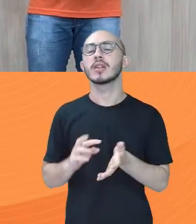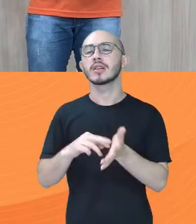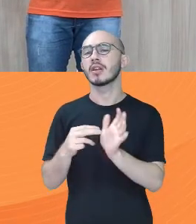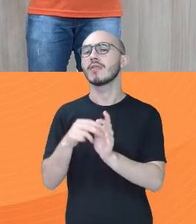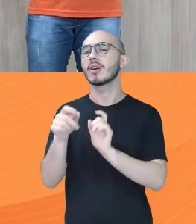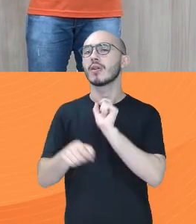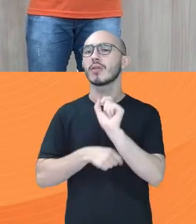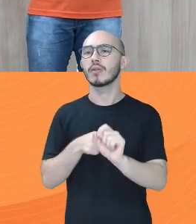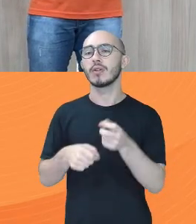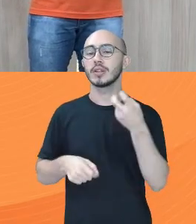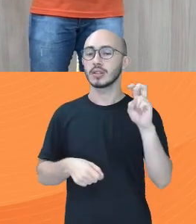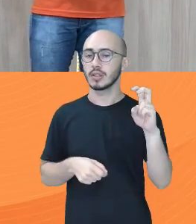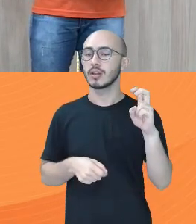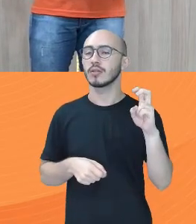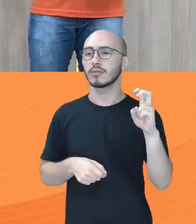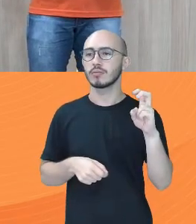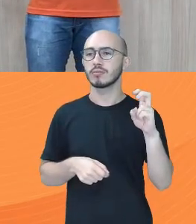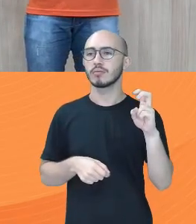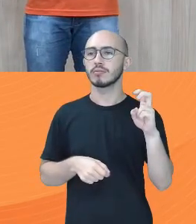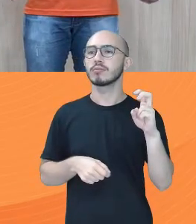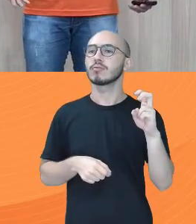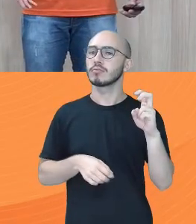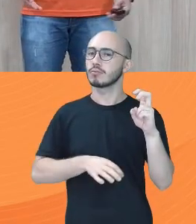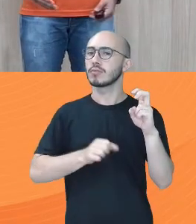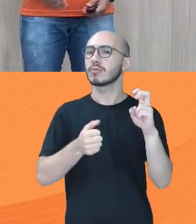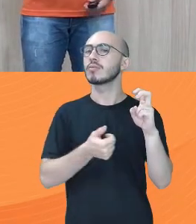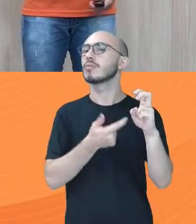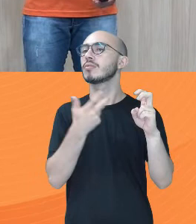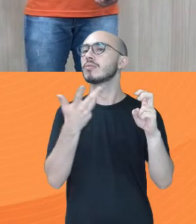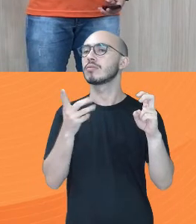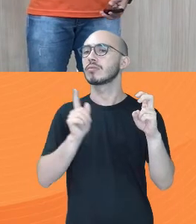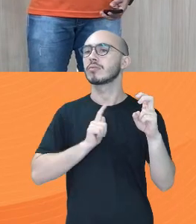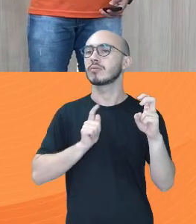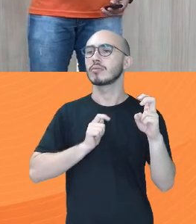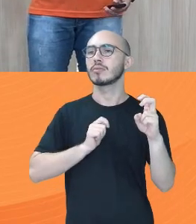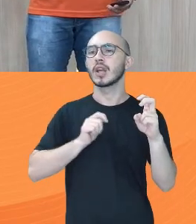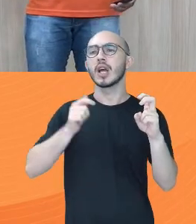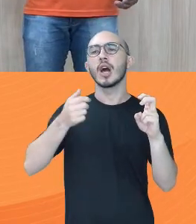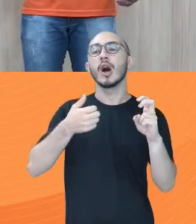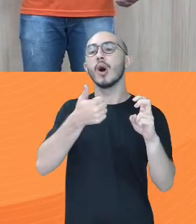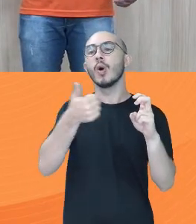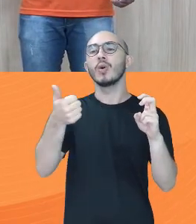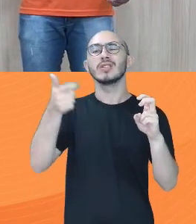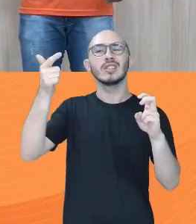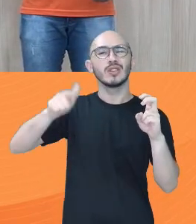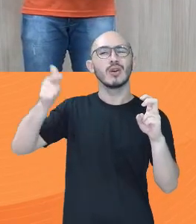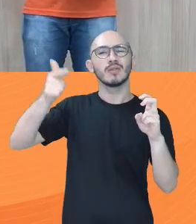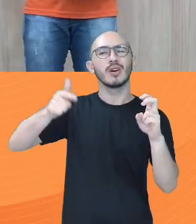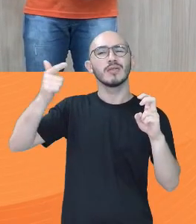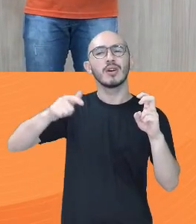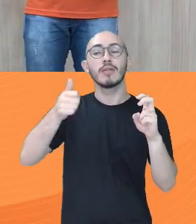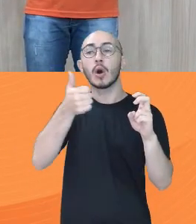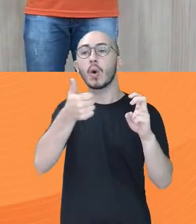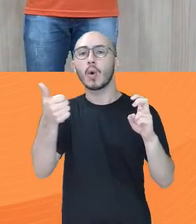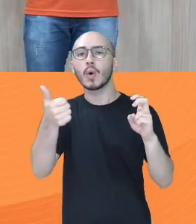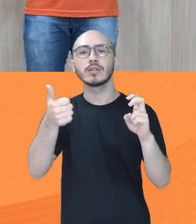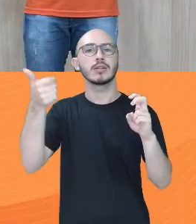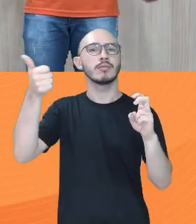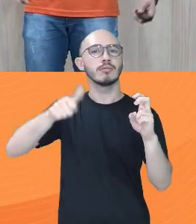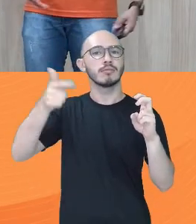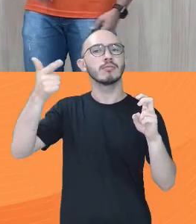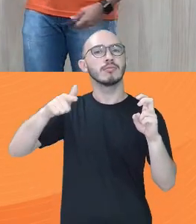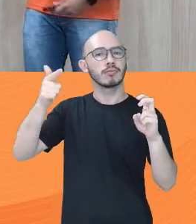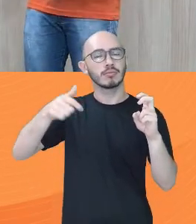Significa dizer que o 5, nessa sequência numérica aí, ele vai aparecer 11 vezes. Vão ter 11 números